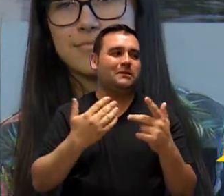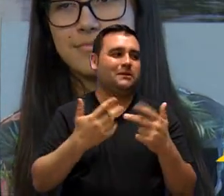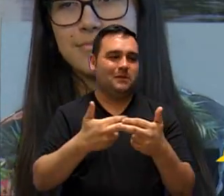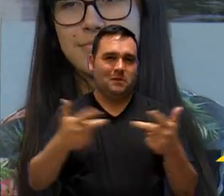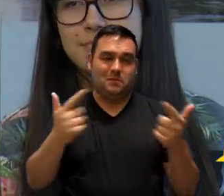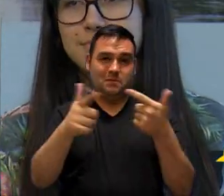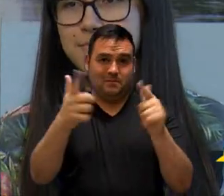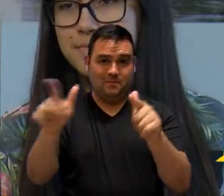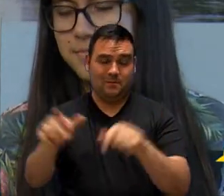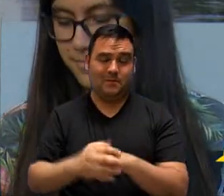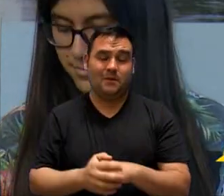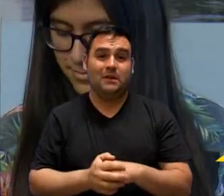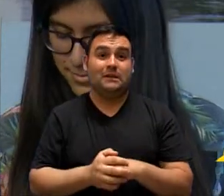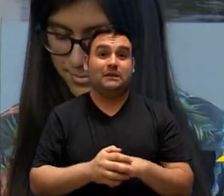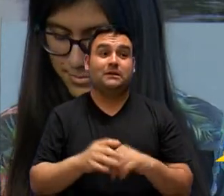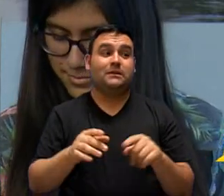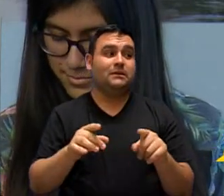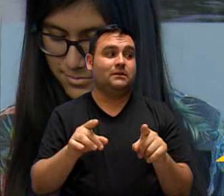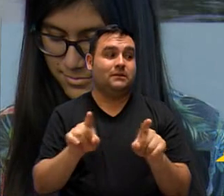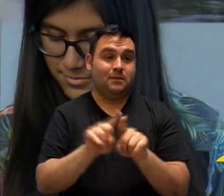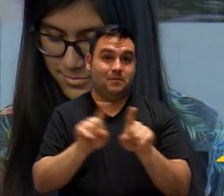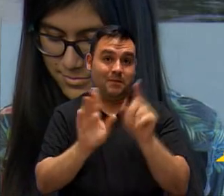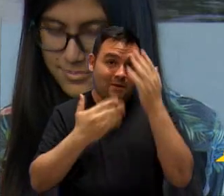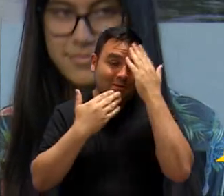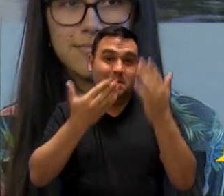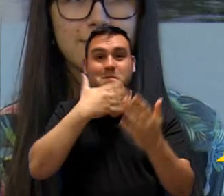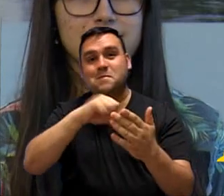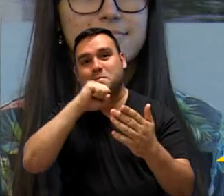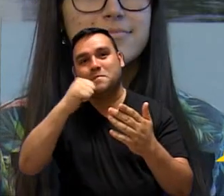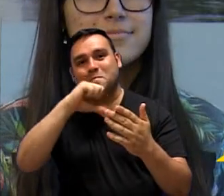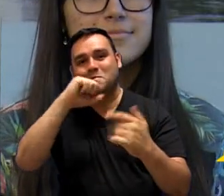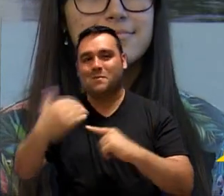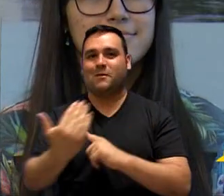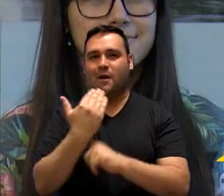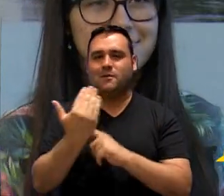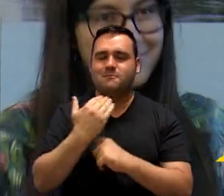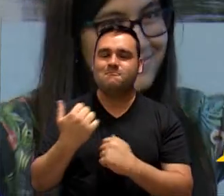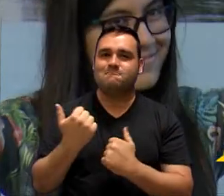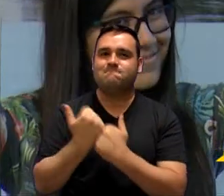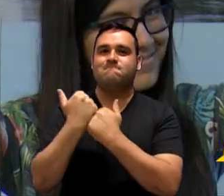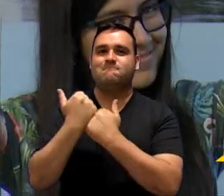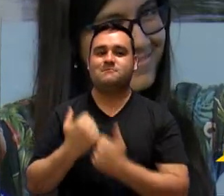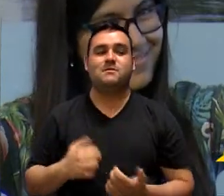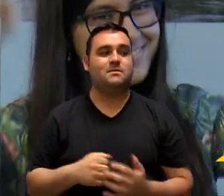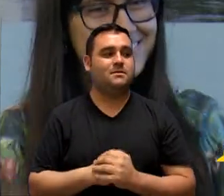com algumas outras coisas. Eu queria agradecer meus pais também, que me apoiaram bastante sobre isso.